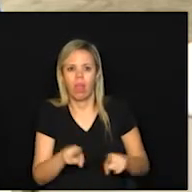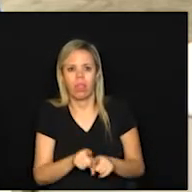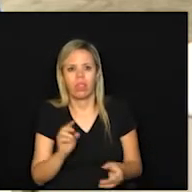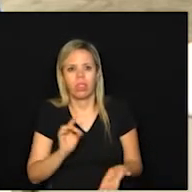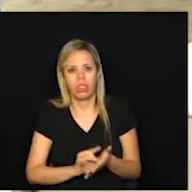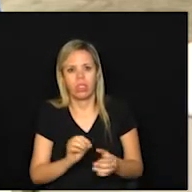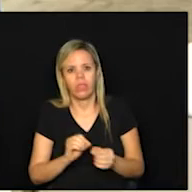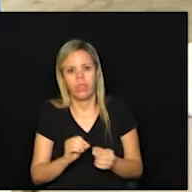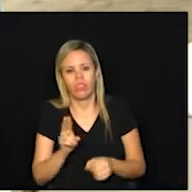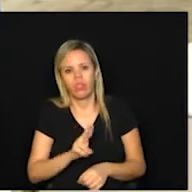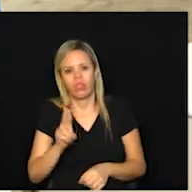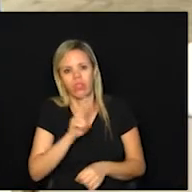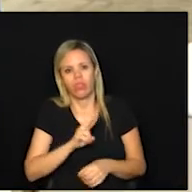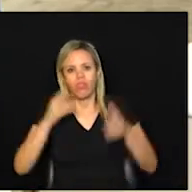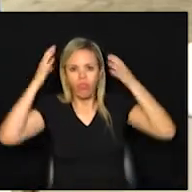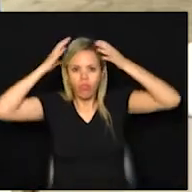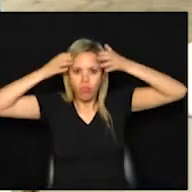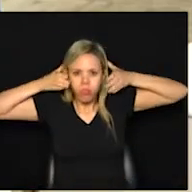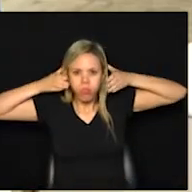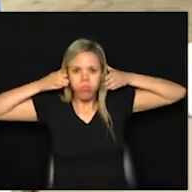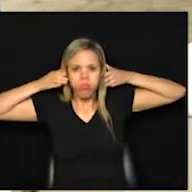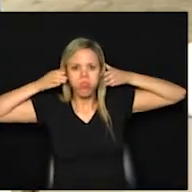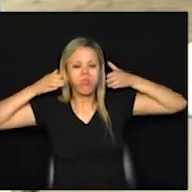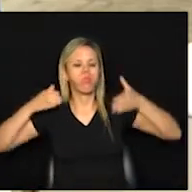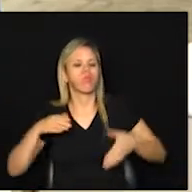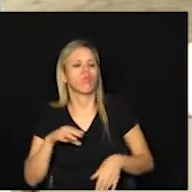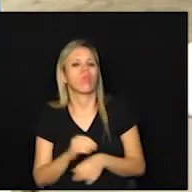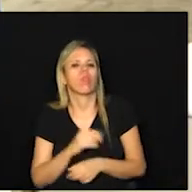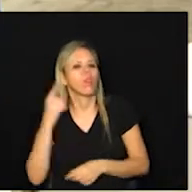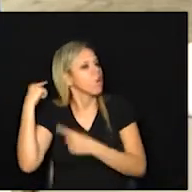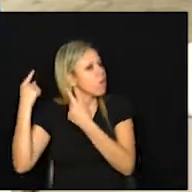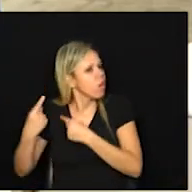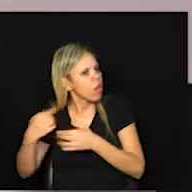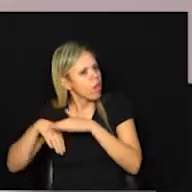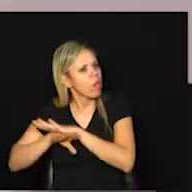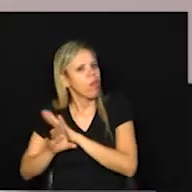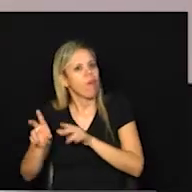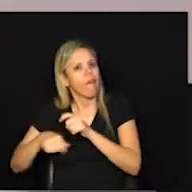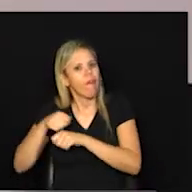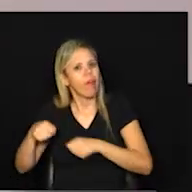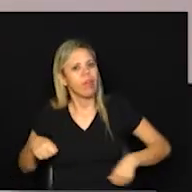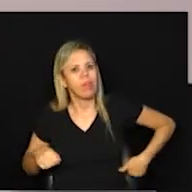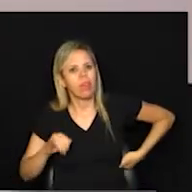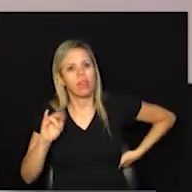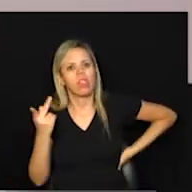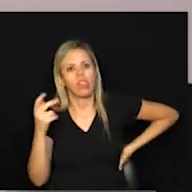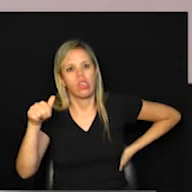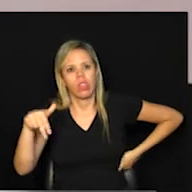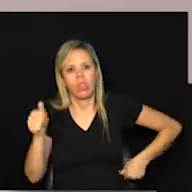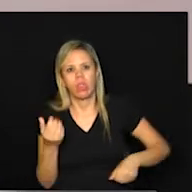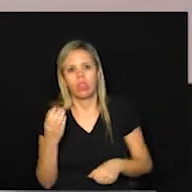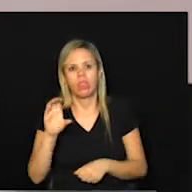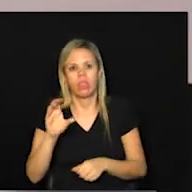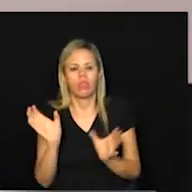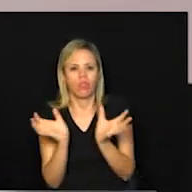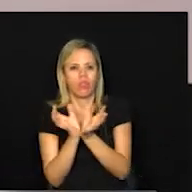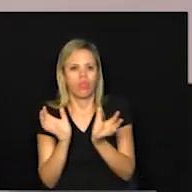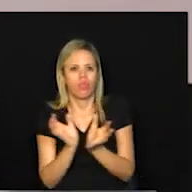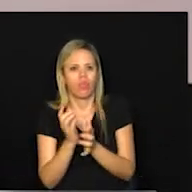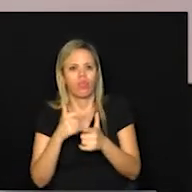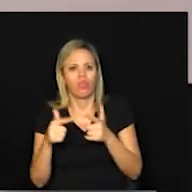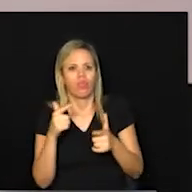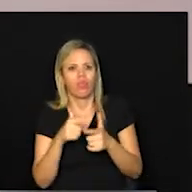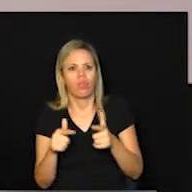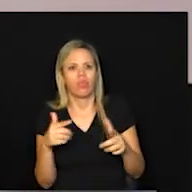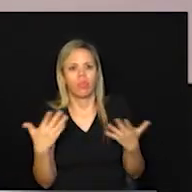realizada é a utilização de uma touca, para que as tranças ficassem mais presas. E Ohana compartilhou com a comissão a situação